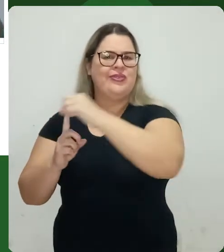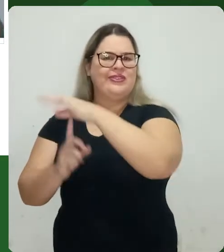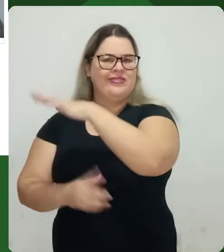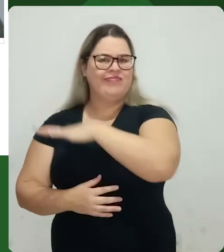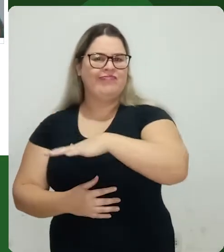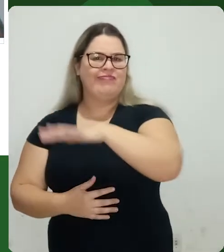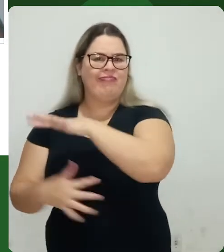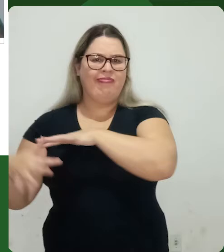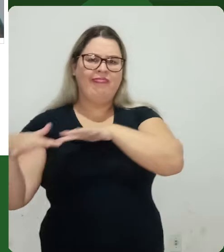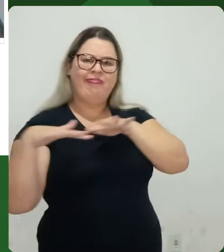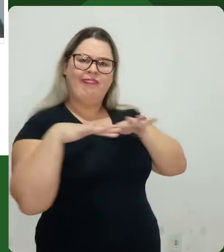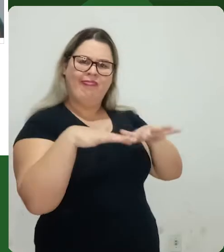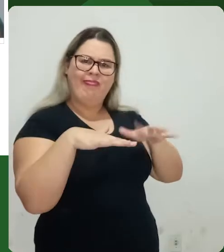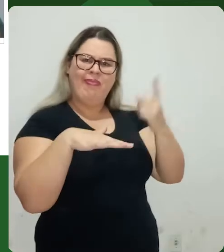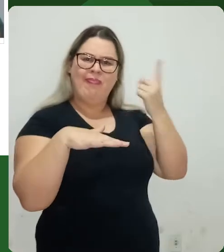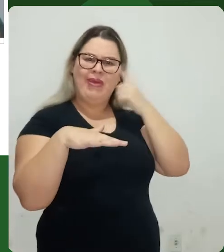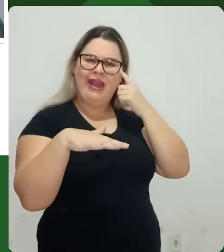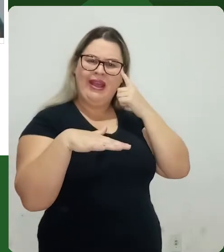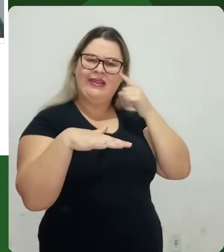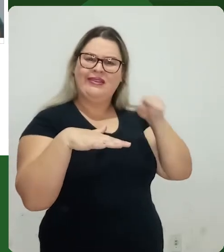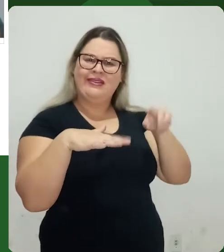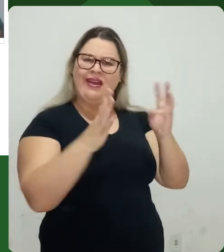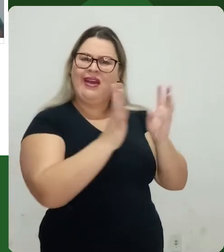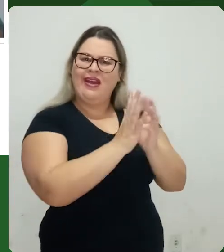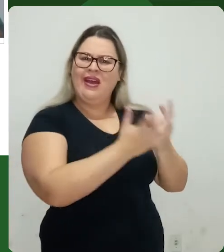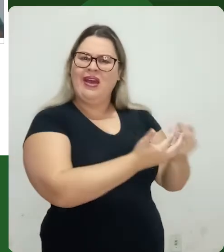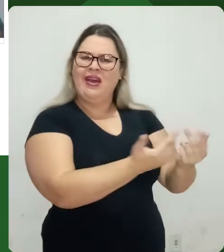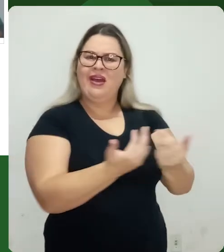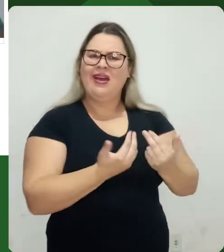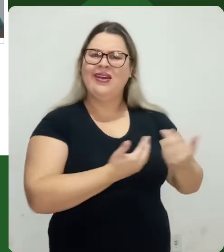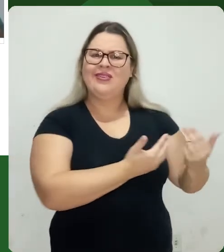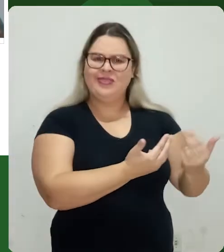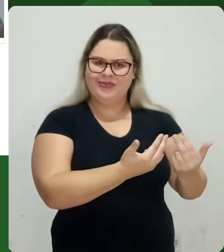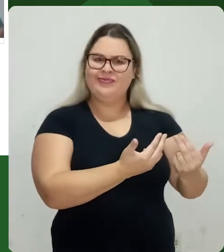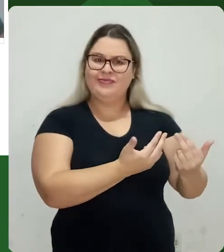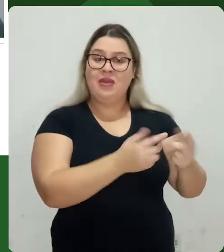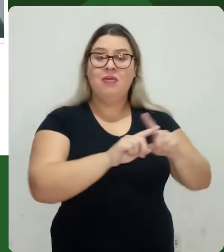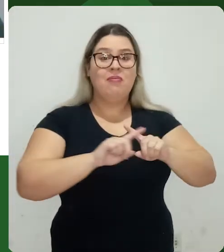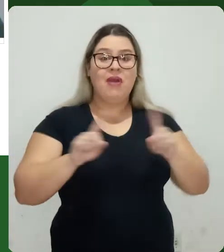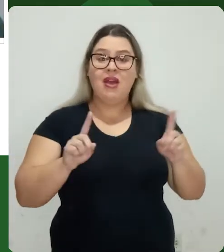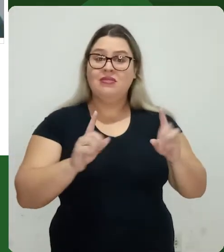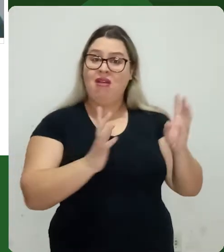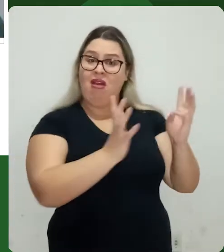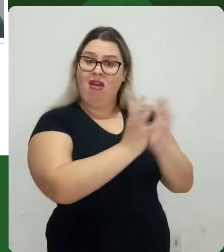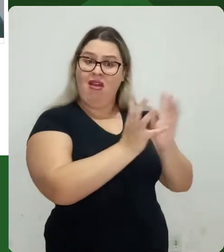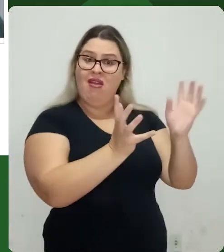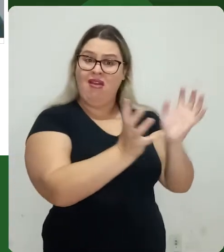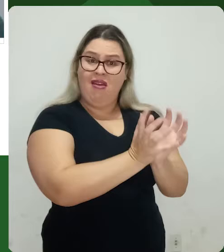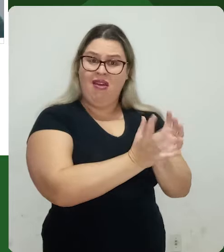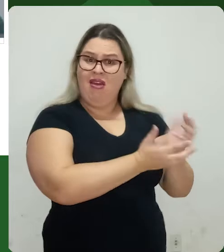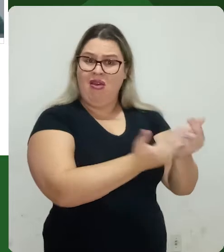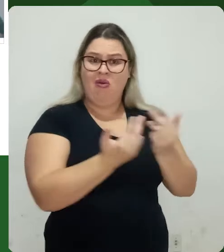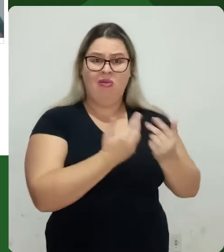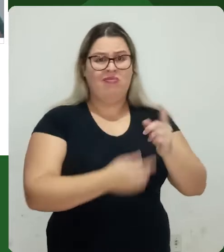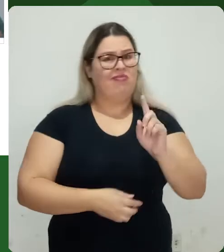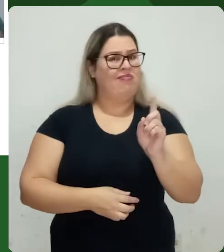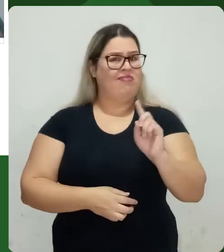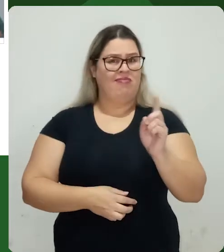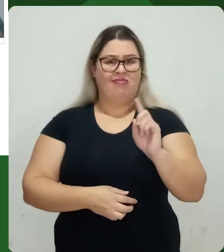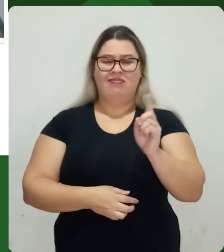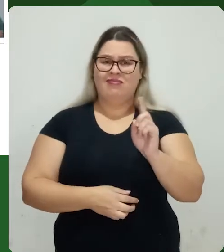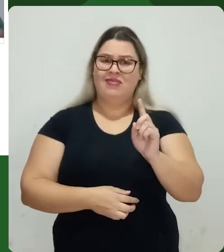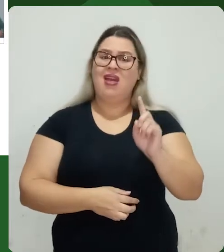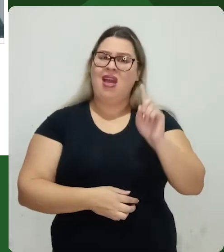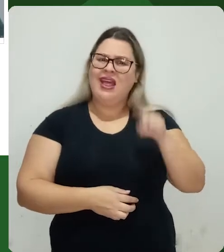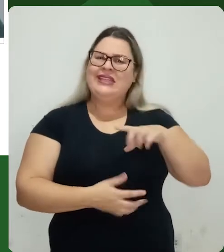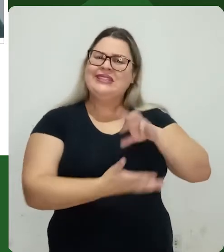muito comum das pessoas de considerar índio uma coisa só. E os indígenas não são uma coisa